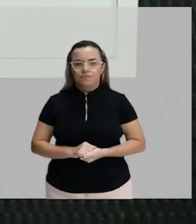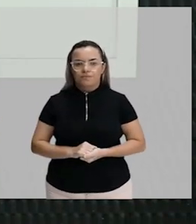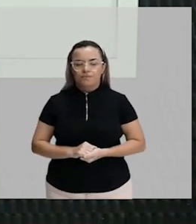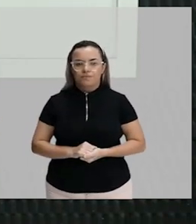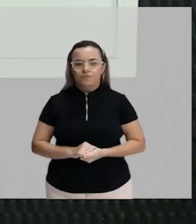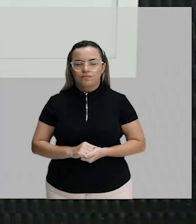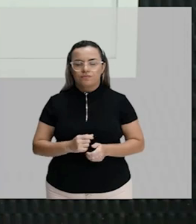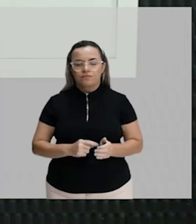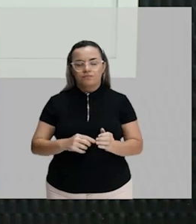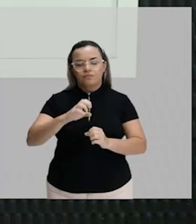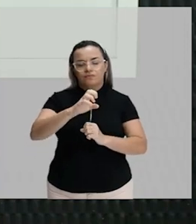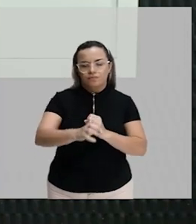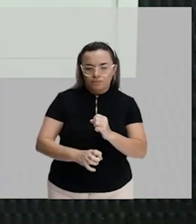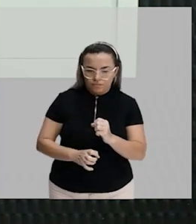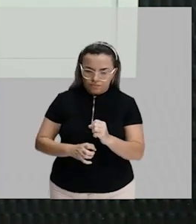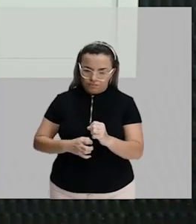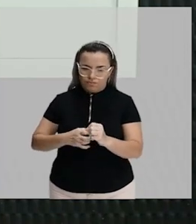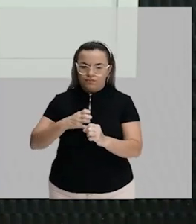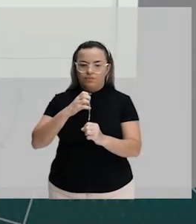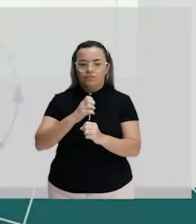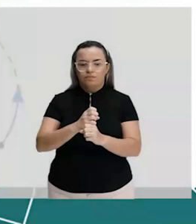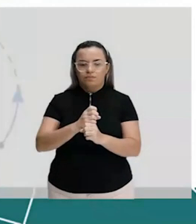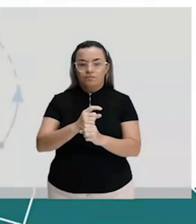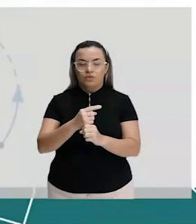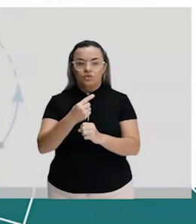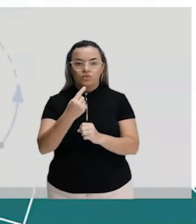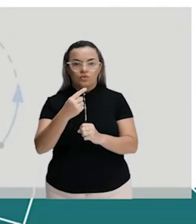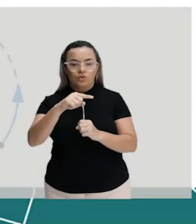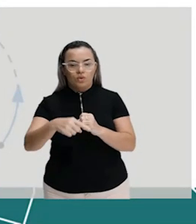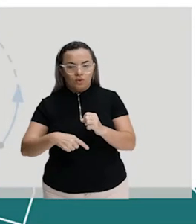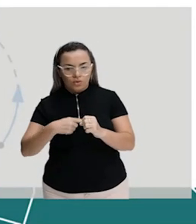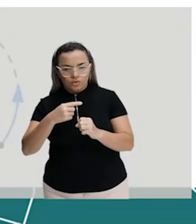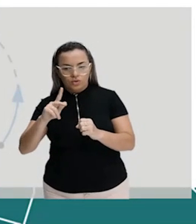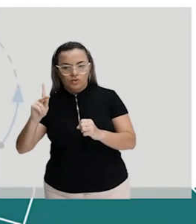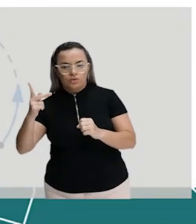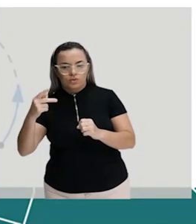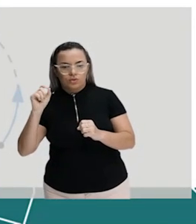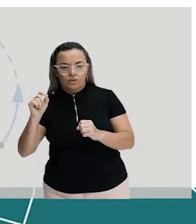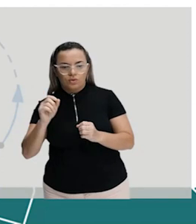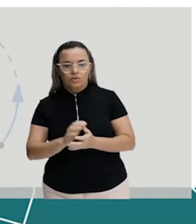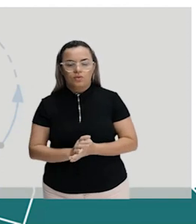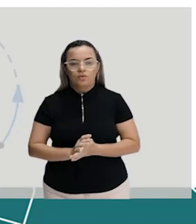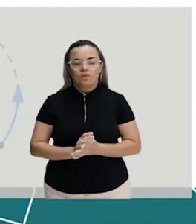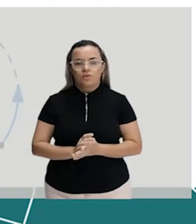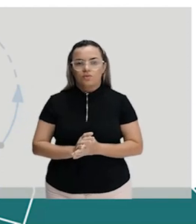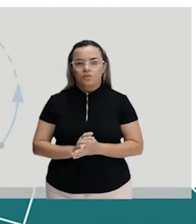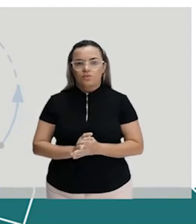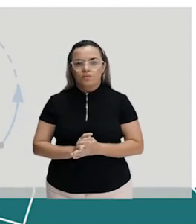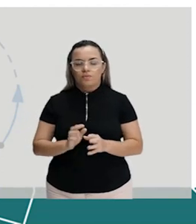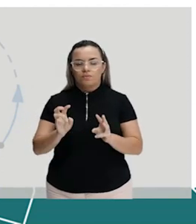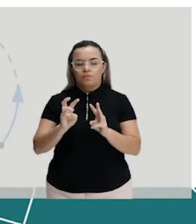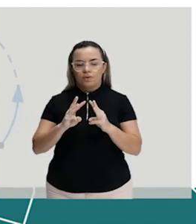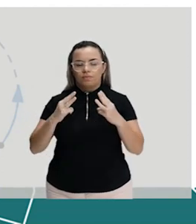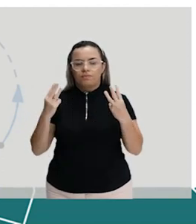seguinte Considerando o elétron no átomo de hidrogênio